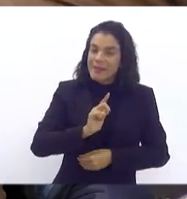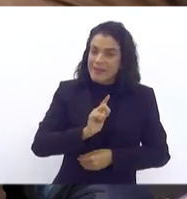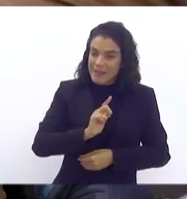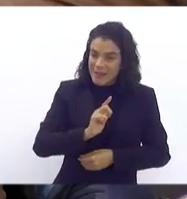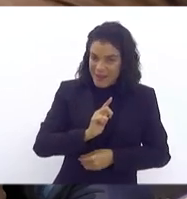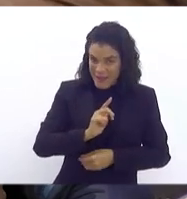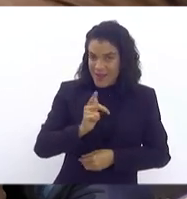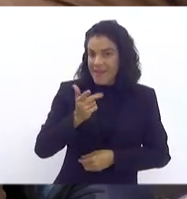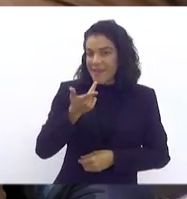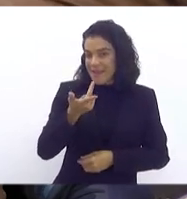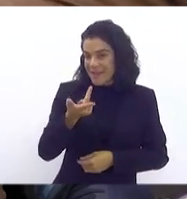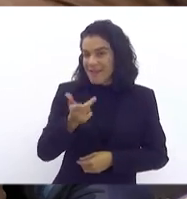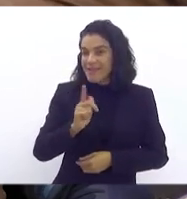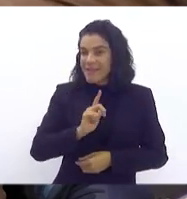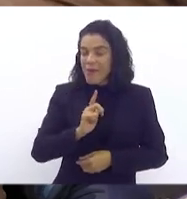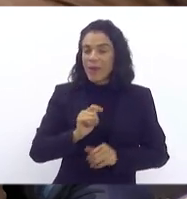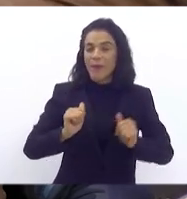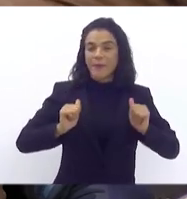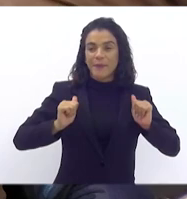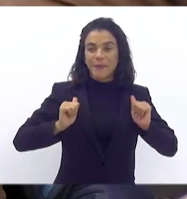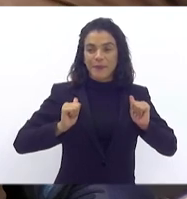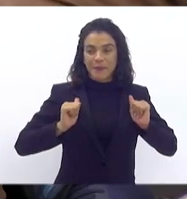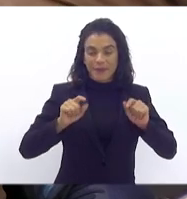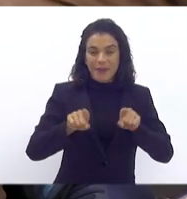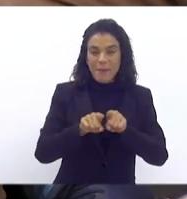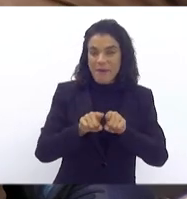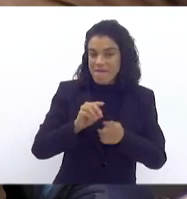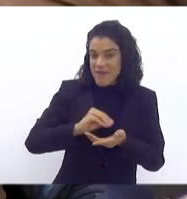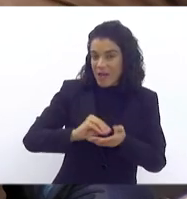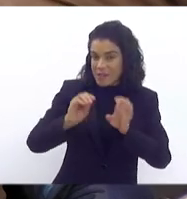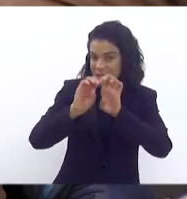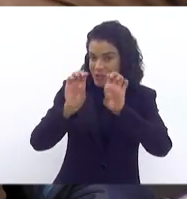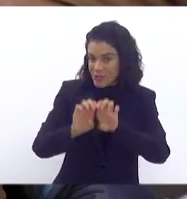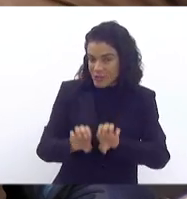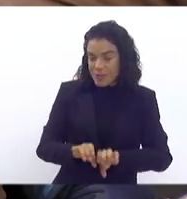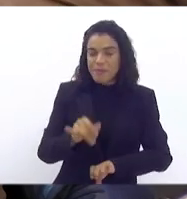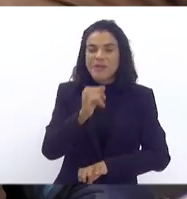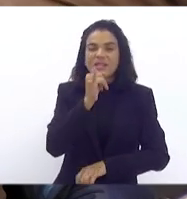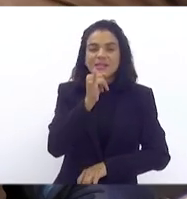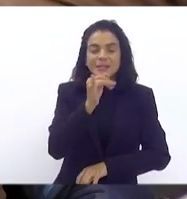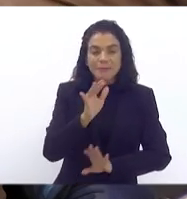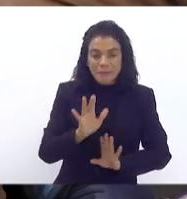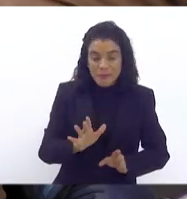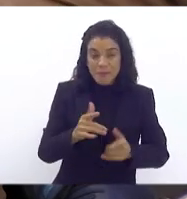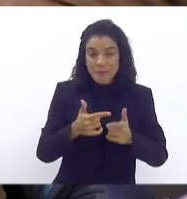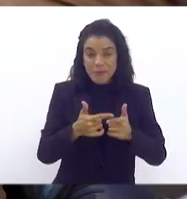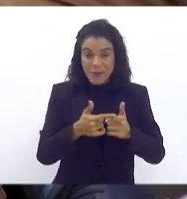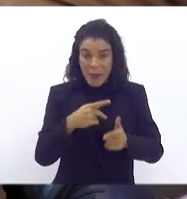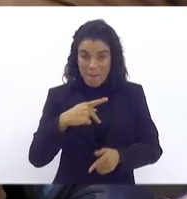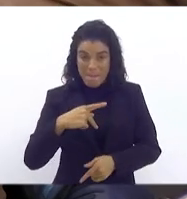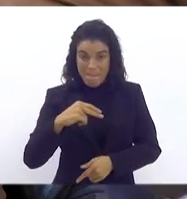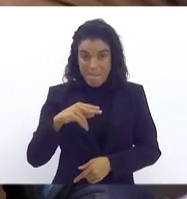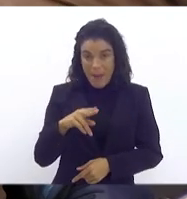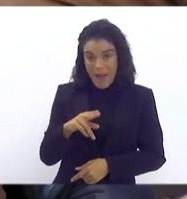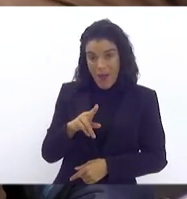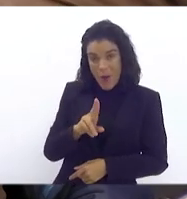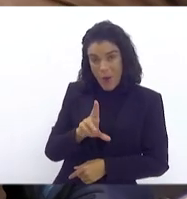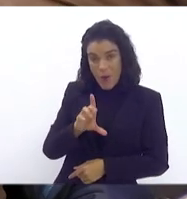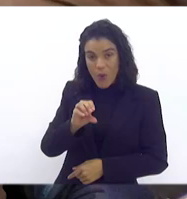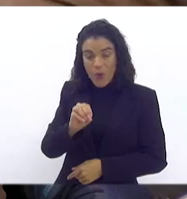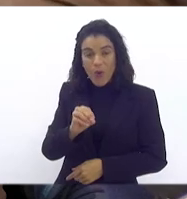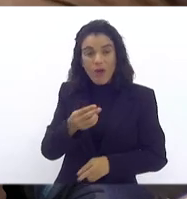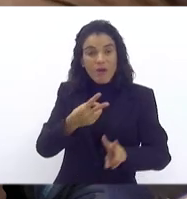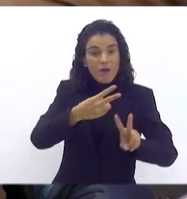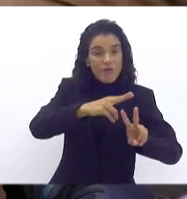que eu falo que às vezes também vem um comodismo não é só a falta de estrutura né porque o Paulo ele ficou